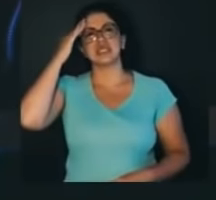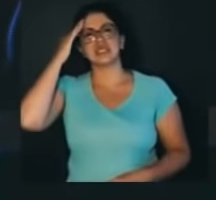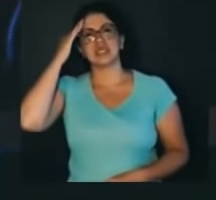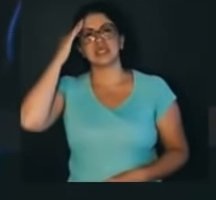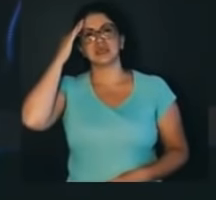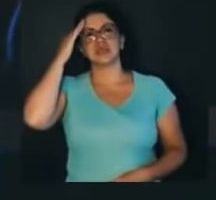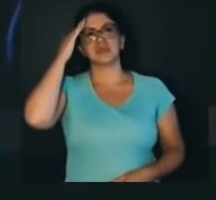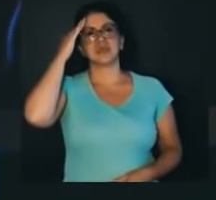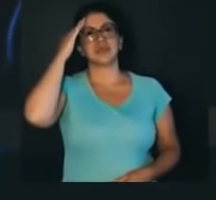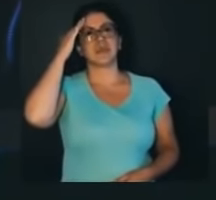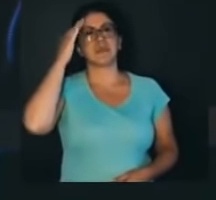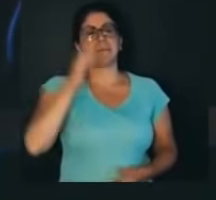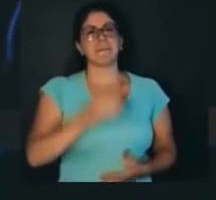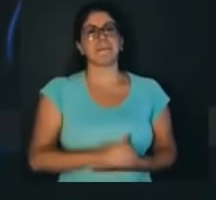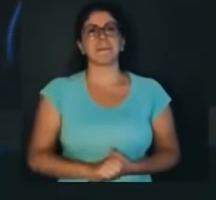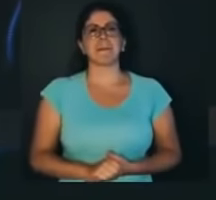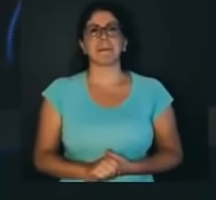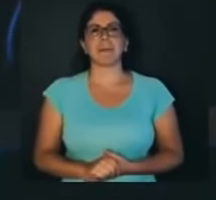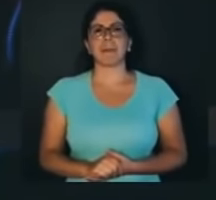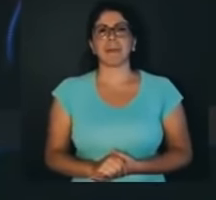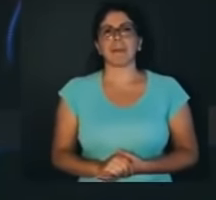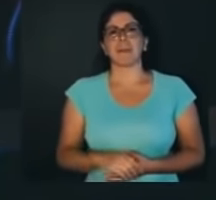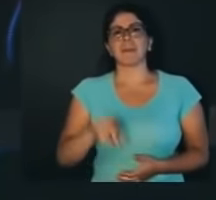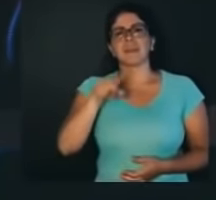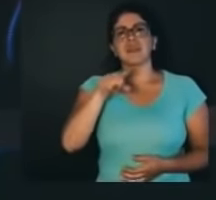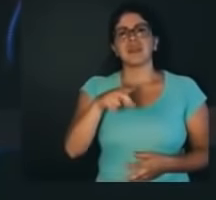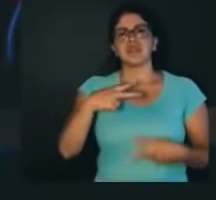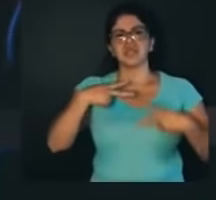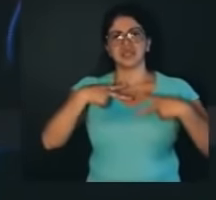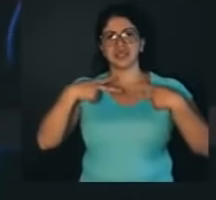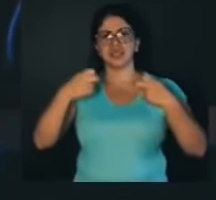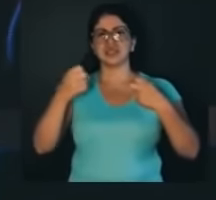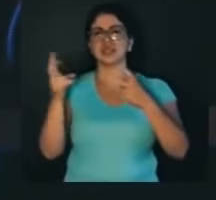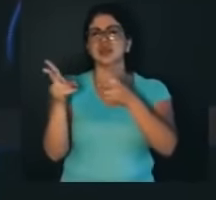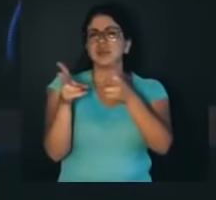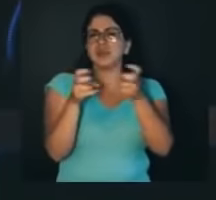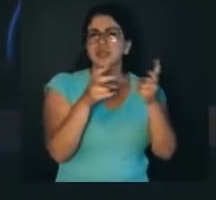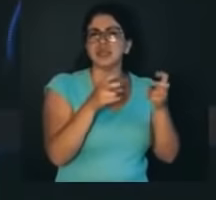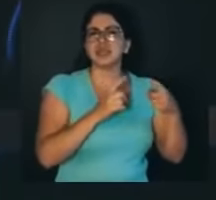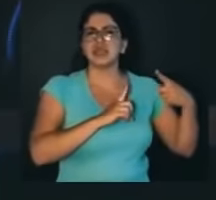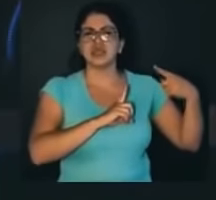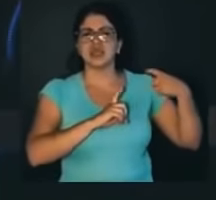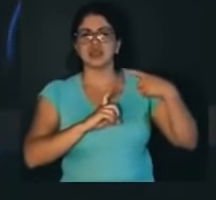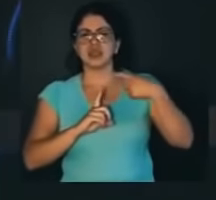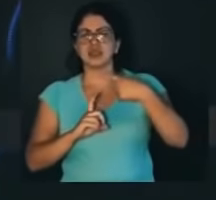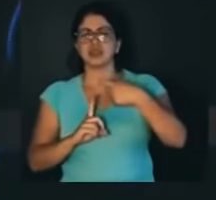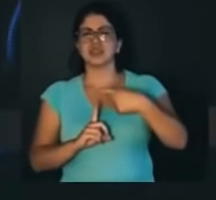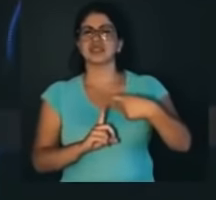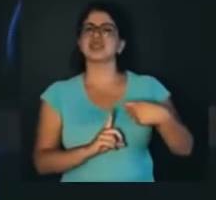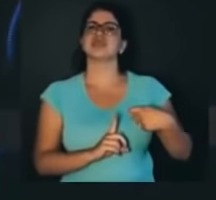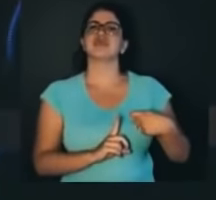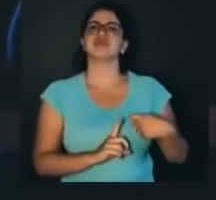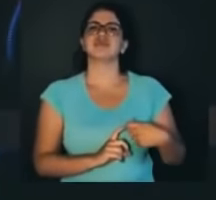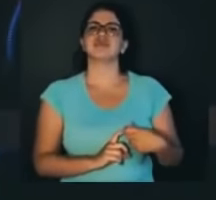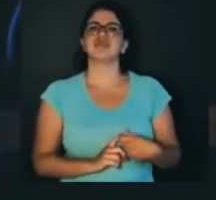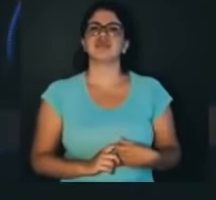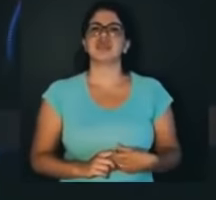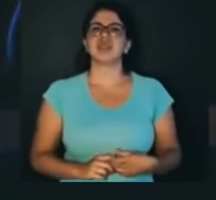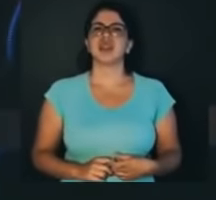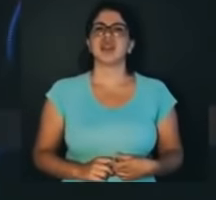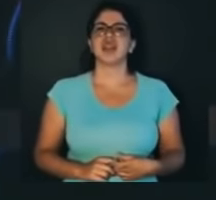você que tem sido abusada, dê um stop nisso. Uma palavra simples para você.